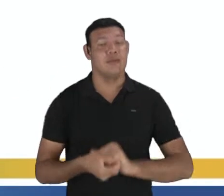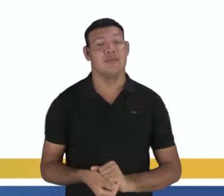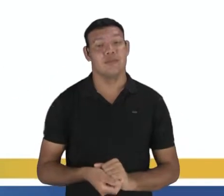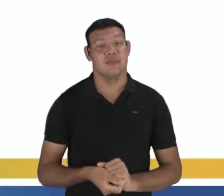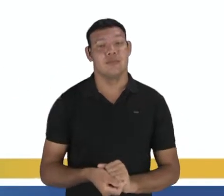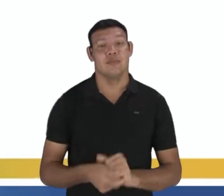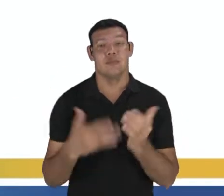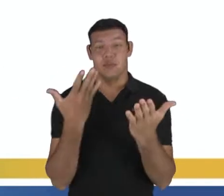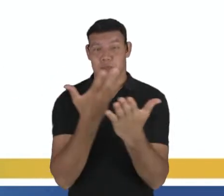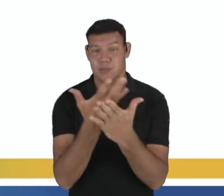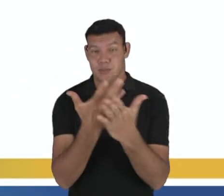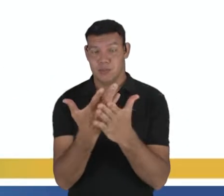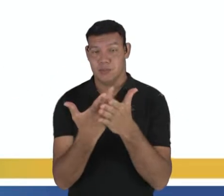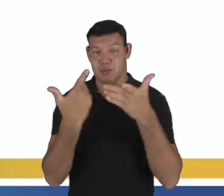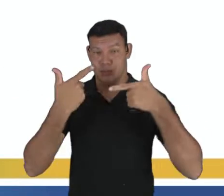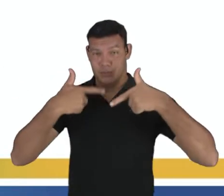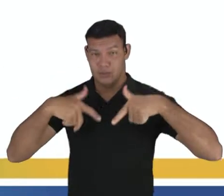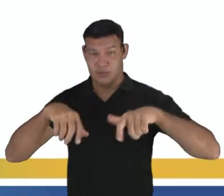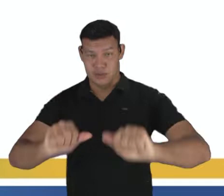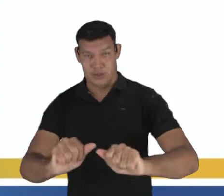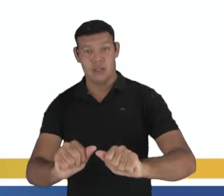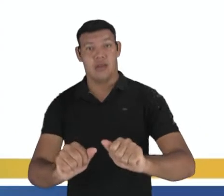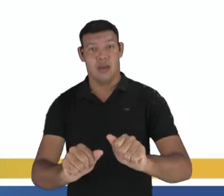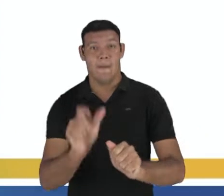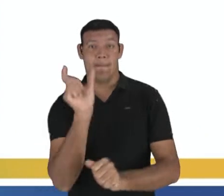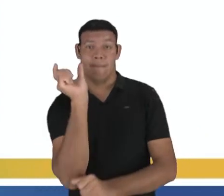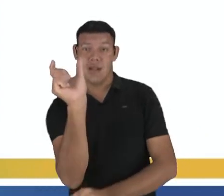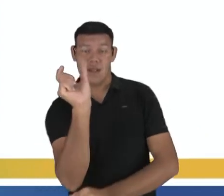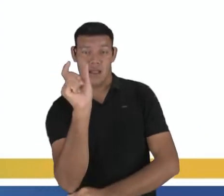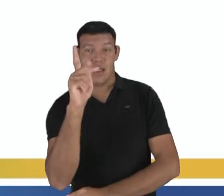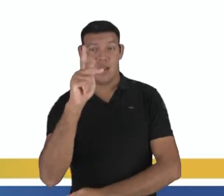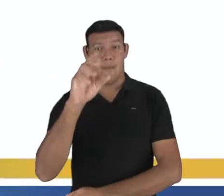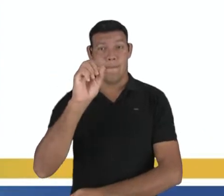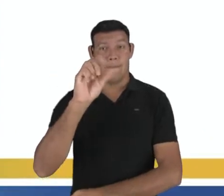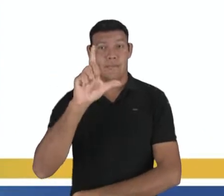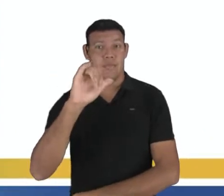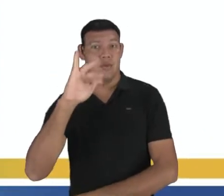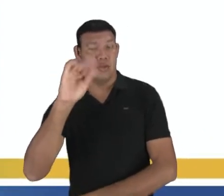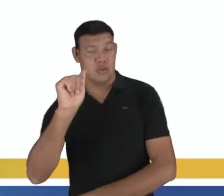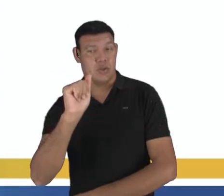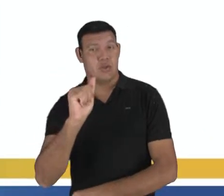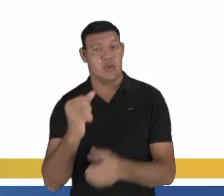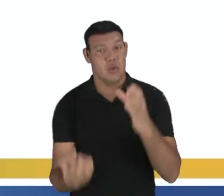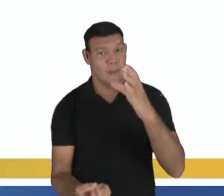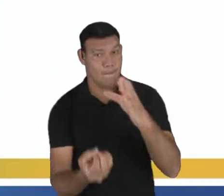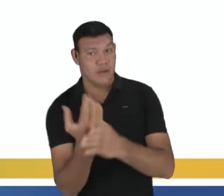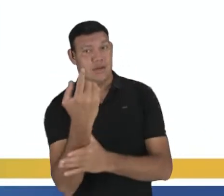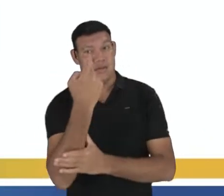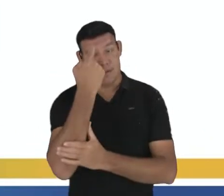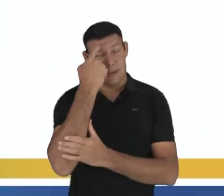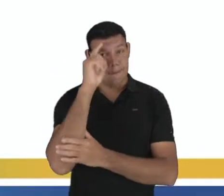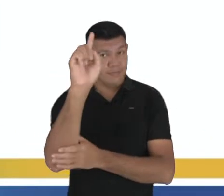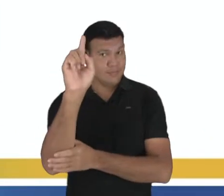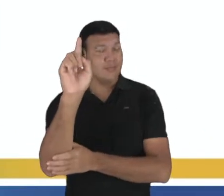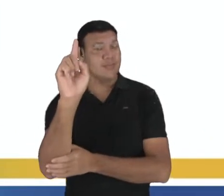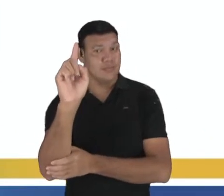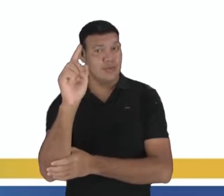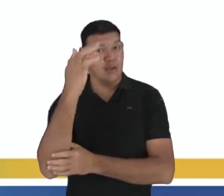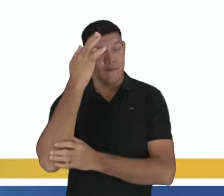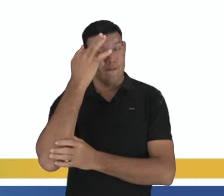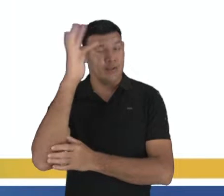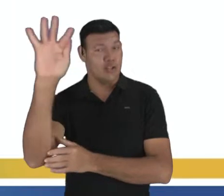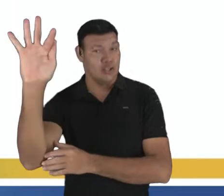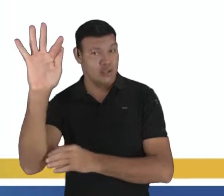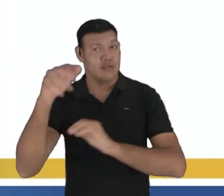estudos linguísticos, o termo polifonia foi criado pelo filósofo russo Mikhail Bakhtin.